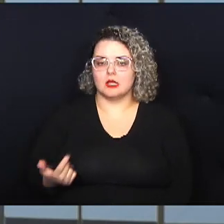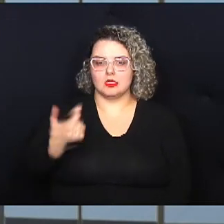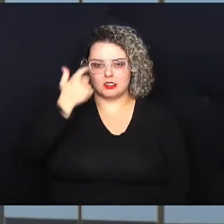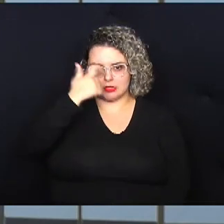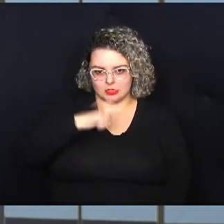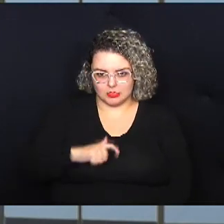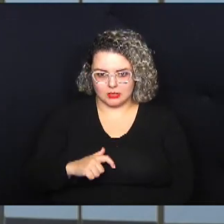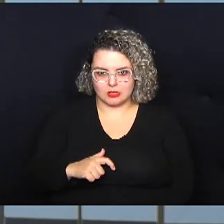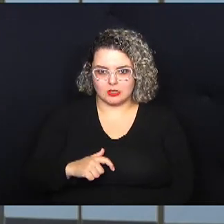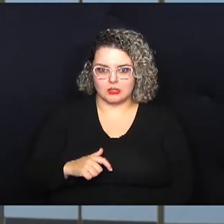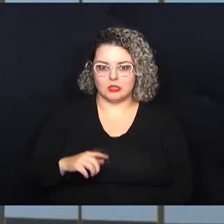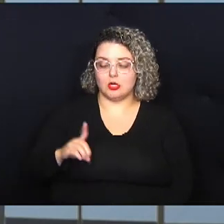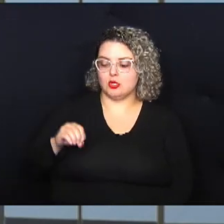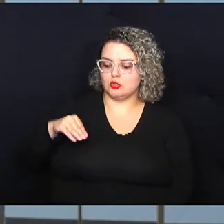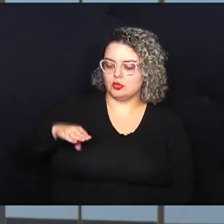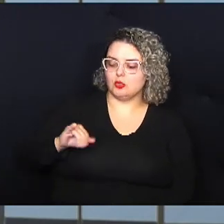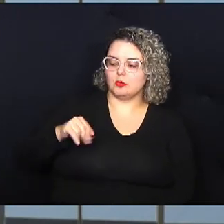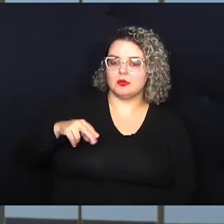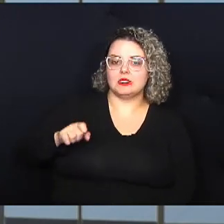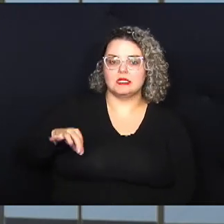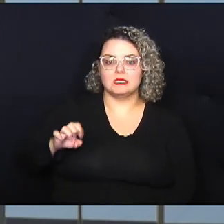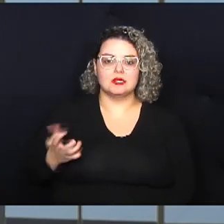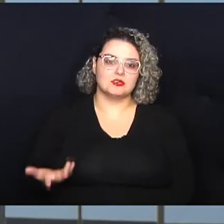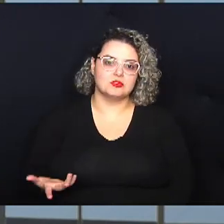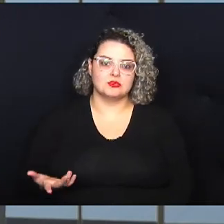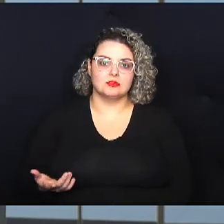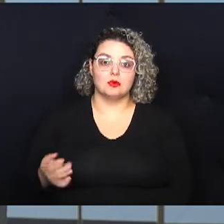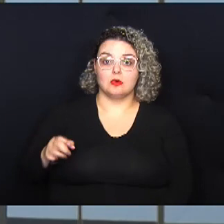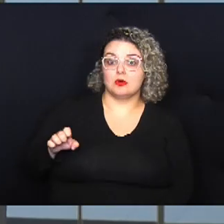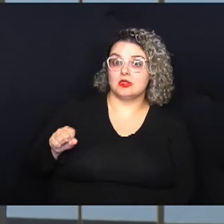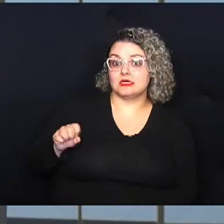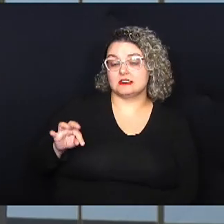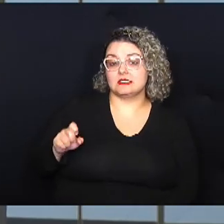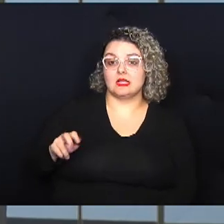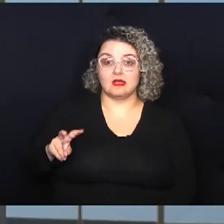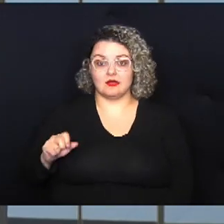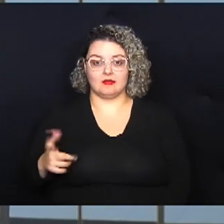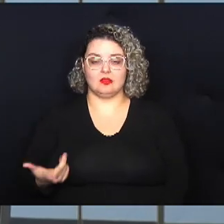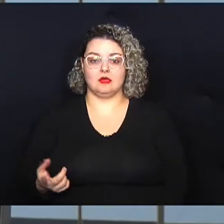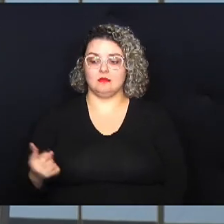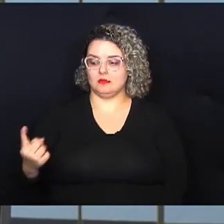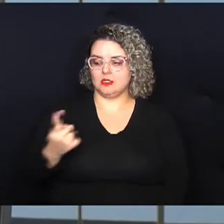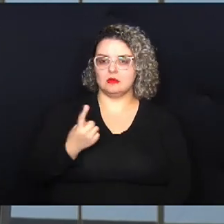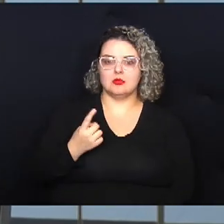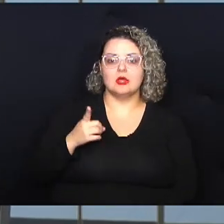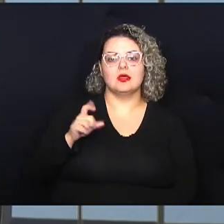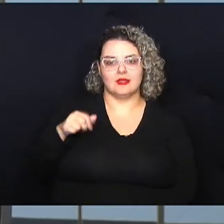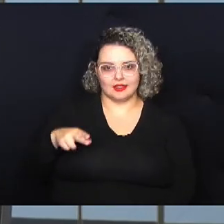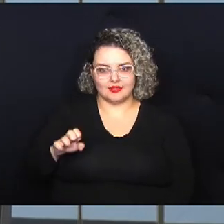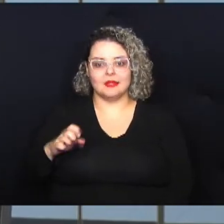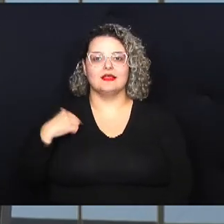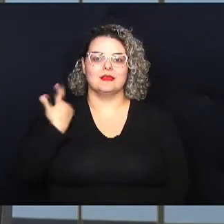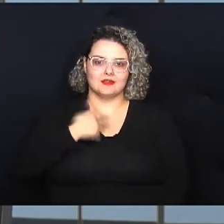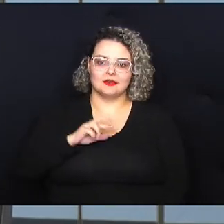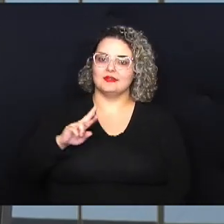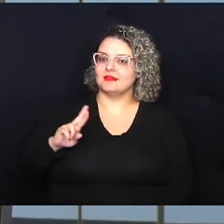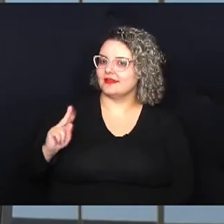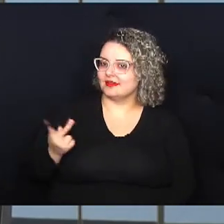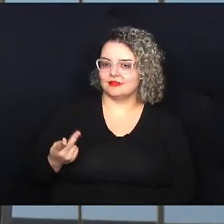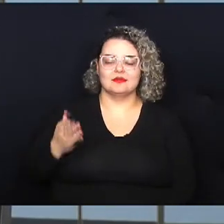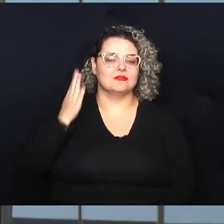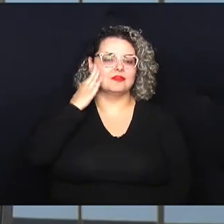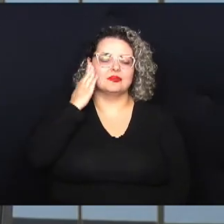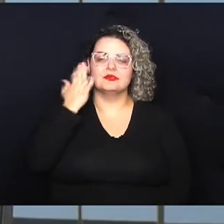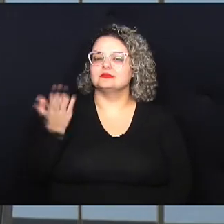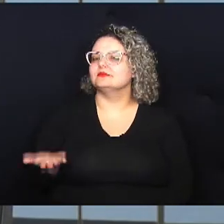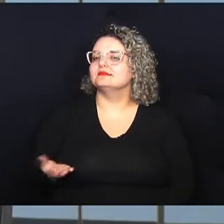sou dominante e eu sou tal, ou eu sou tal, porque a menina que já vai falar com você, a Dani, que é do nosso RH, ela já sabe